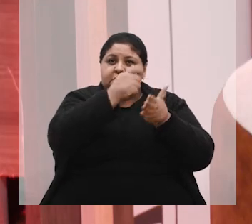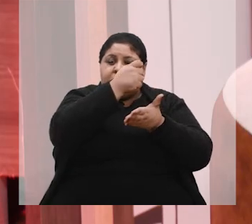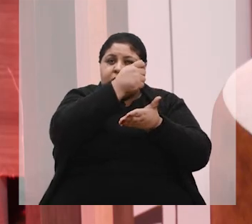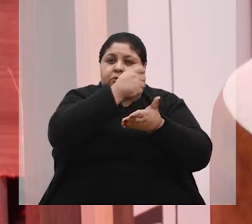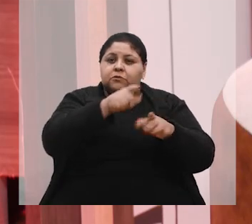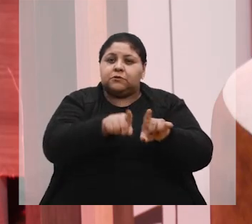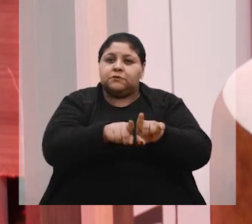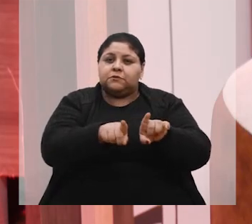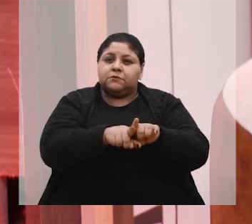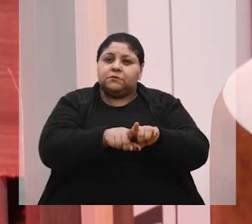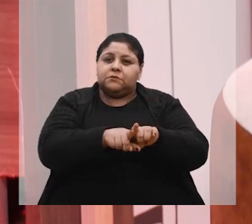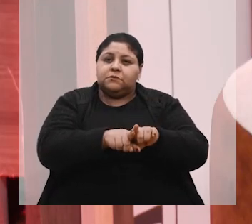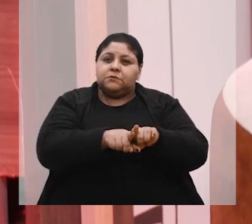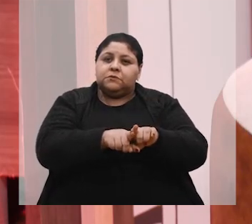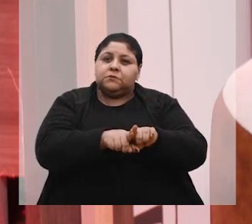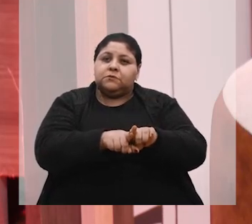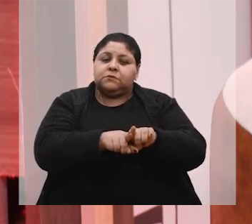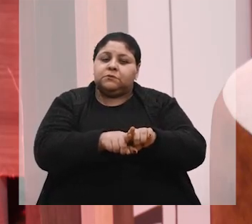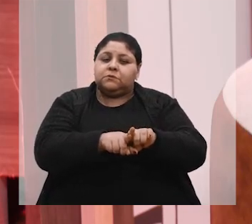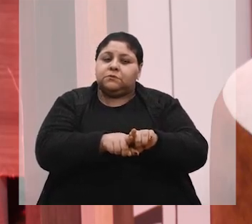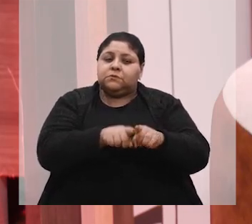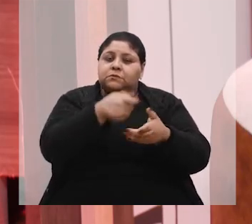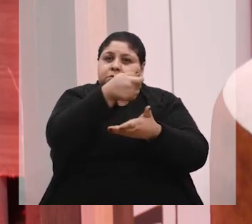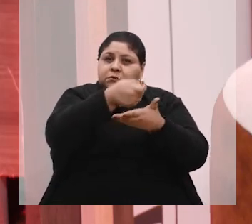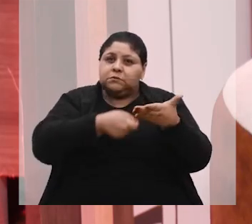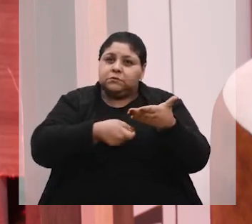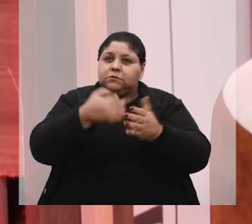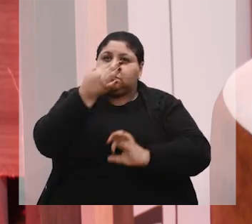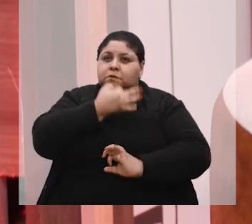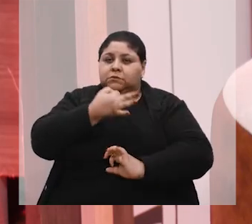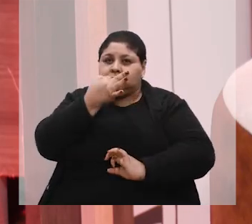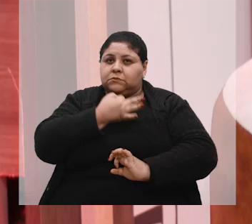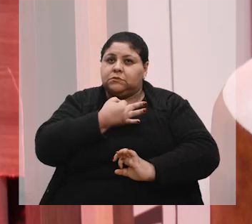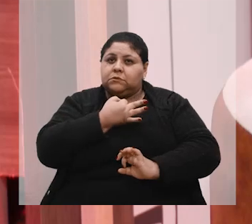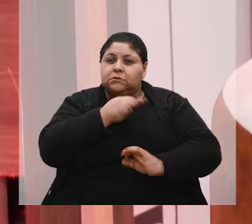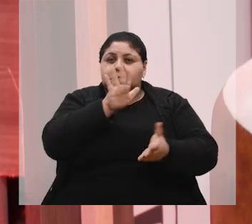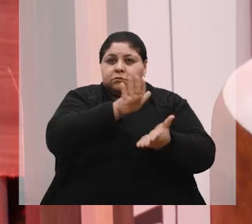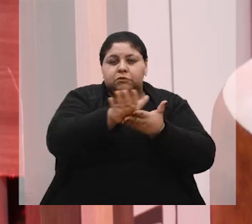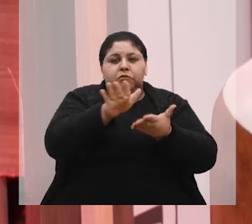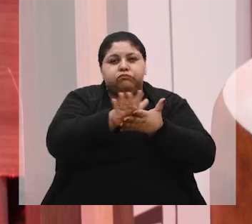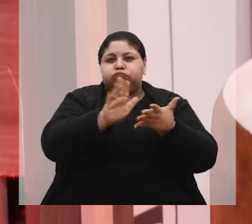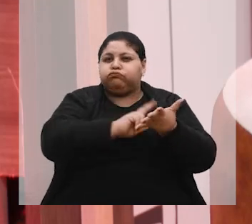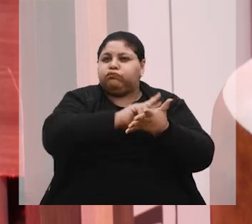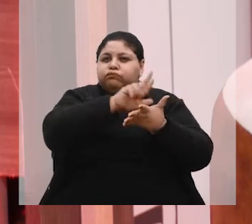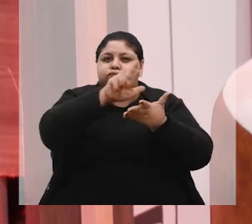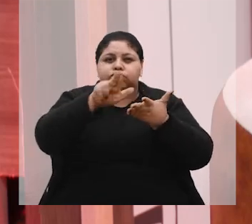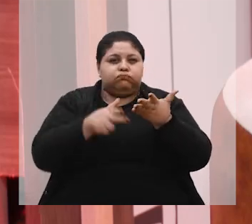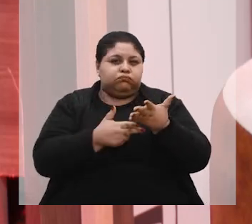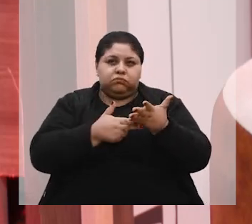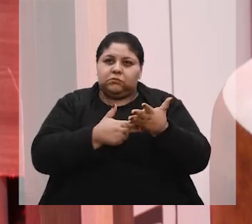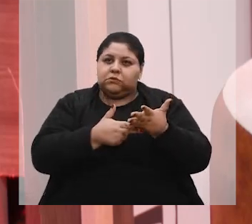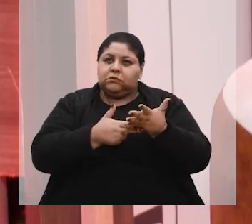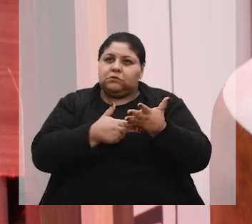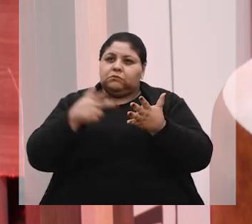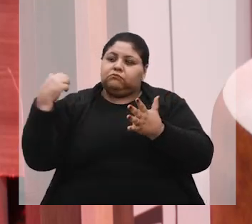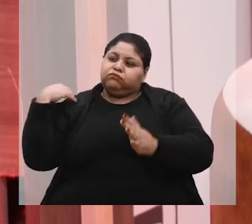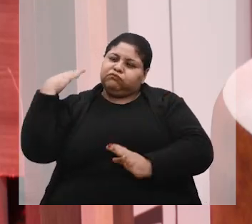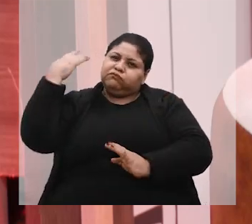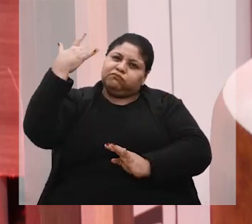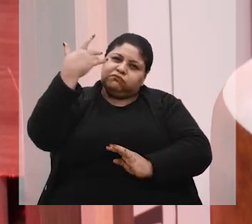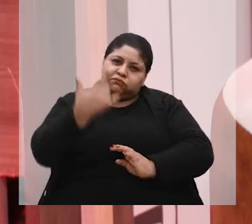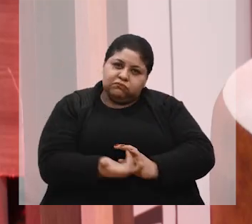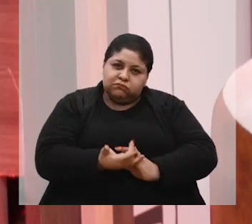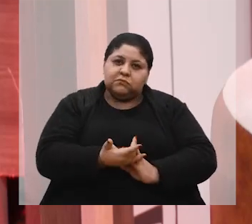literário de Caxias em poemas, né? Então, são produções bem diversas e que vêm de a long